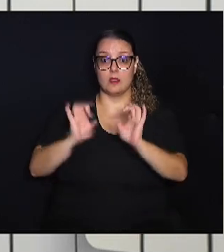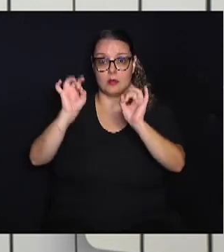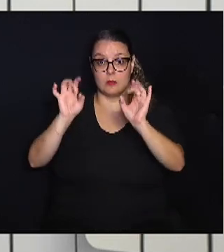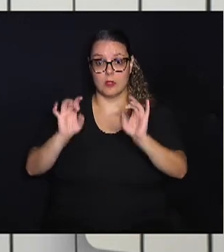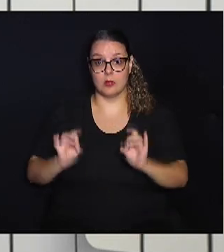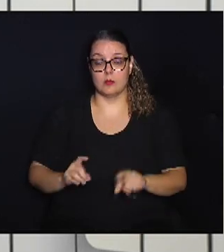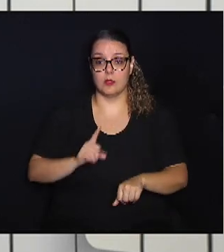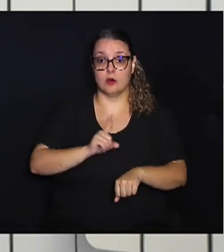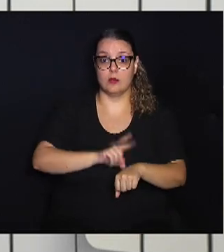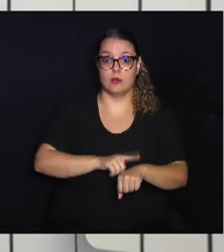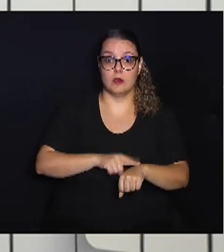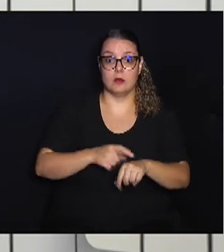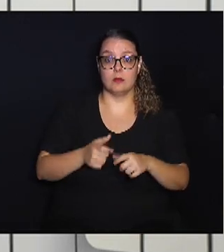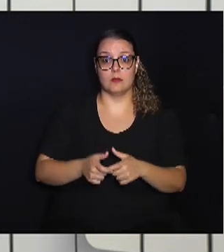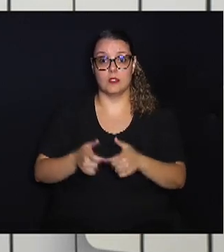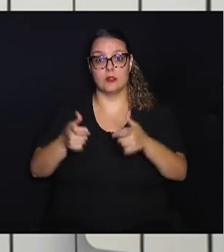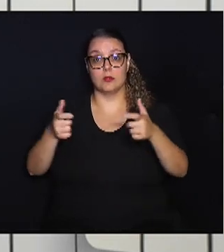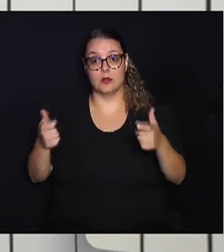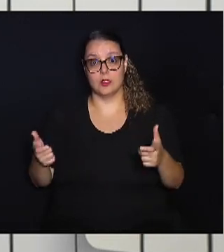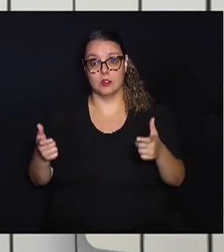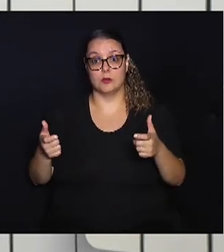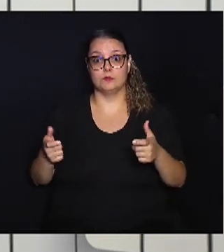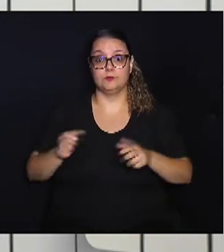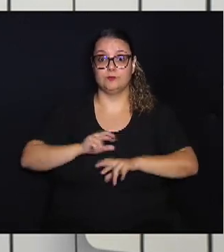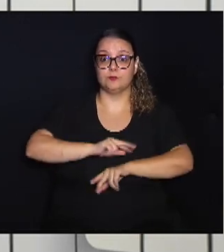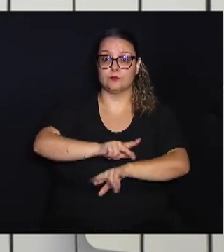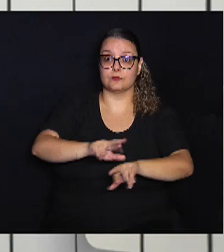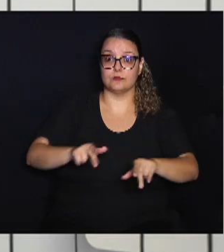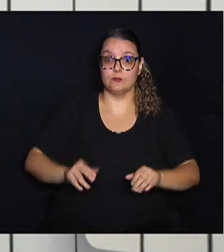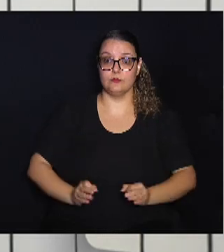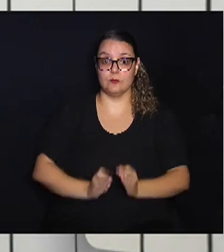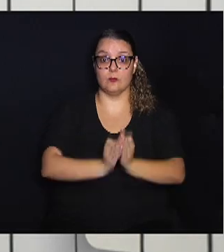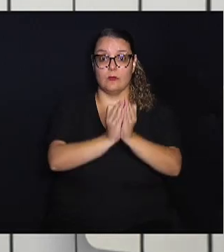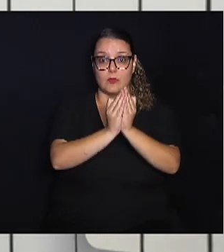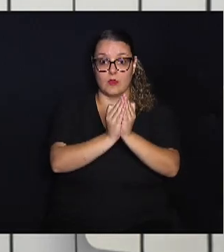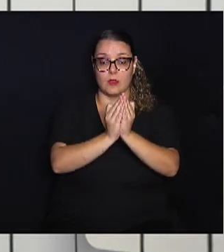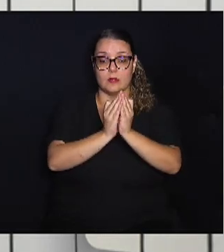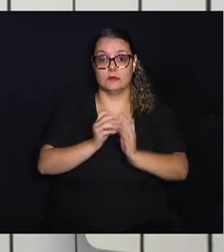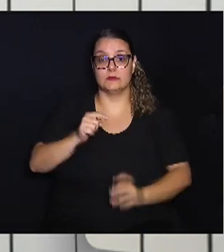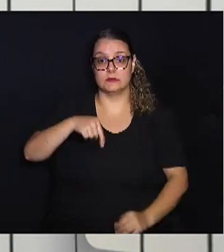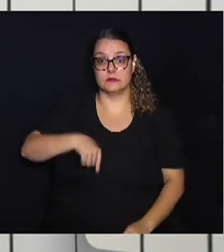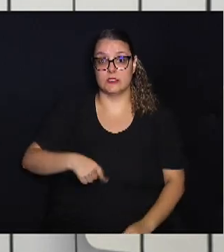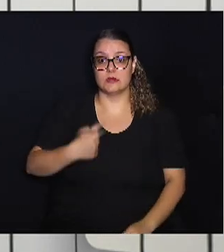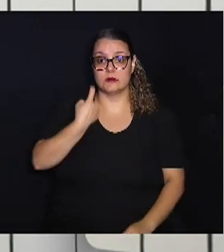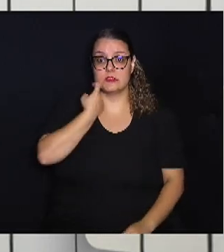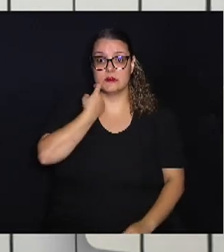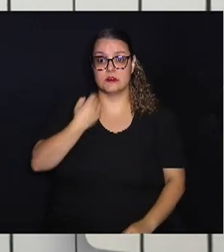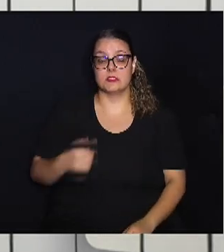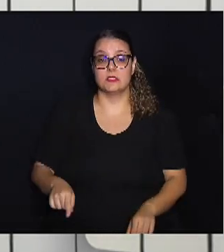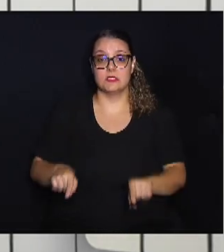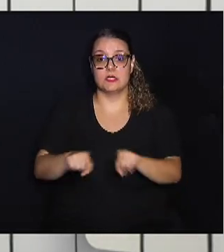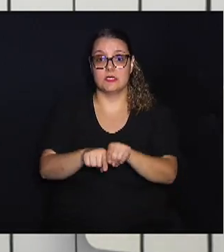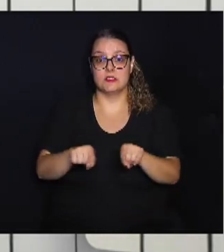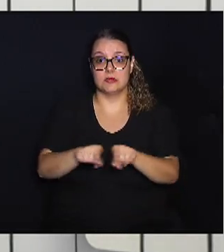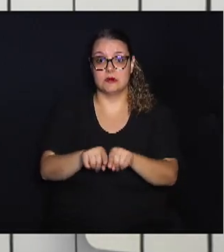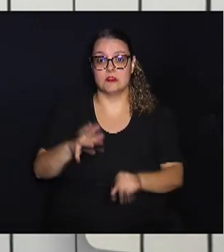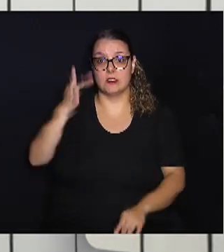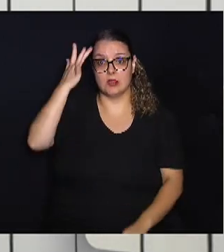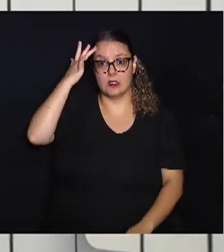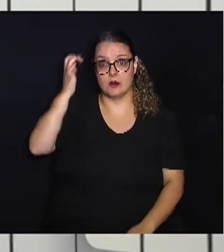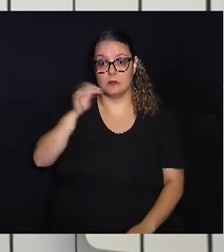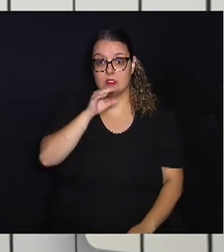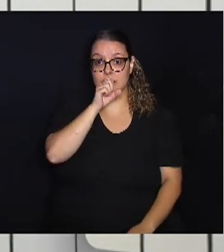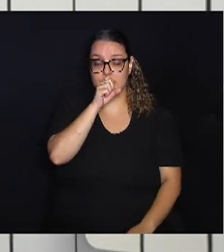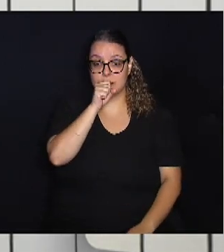com horários ampliados, diversas missas ao longo desta sexta-feira e também amanhã no